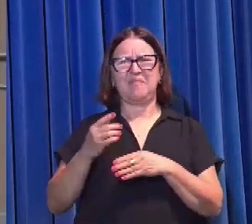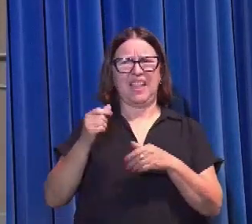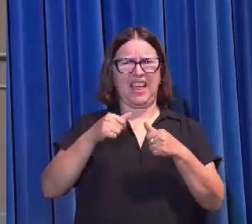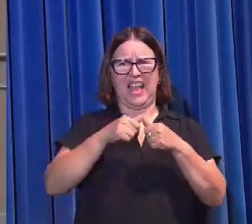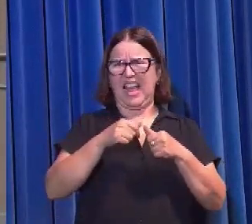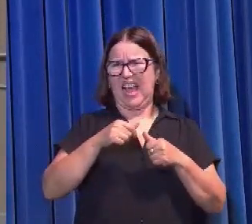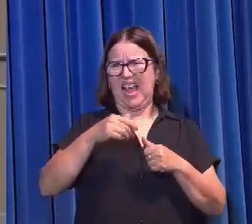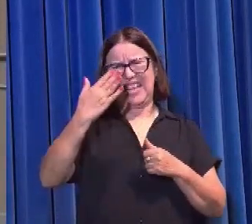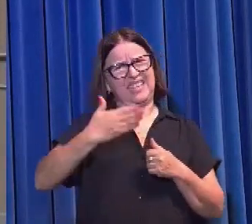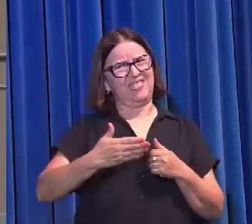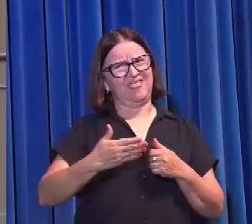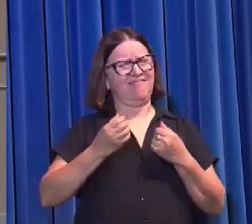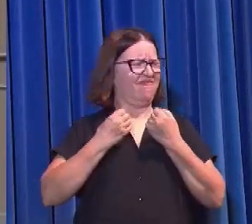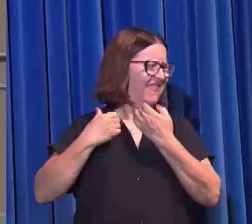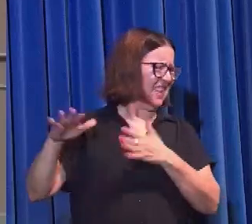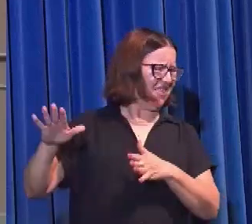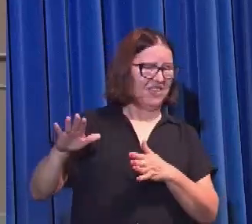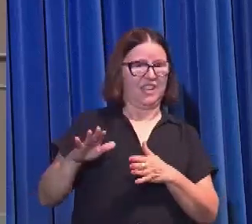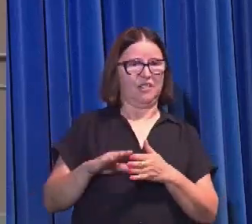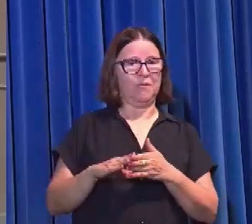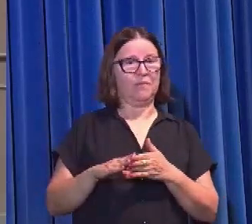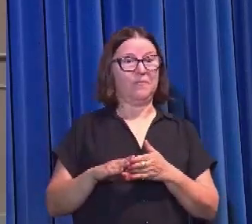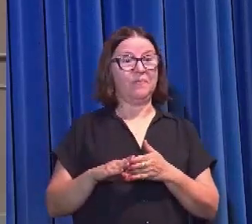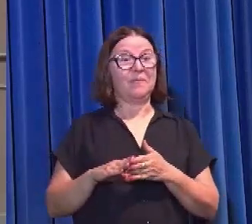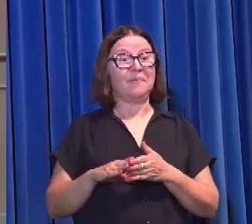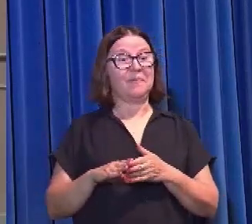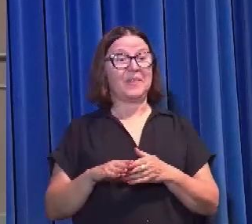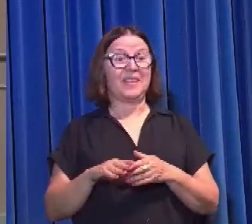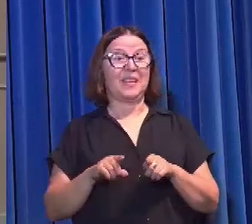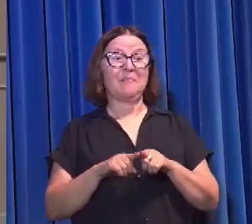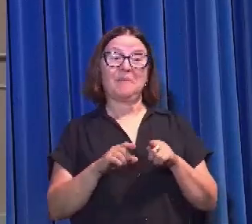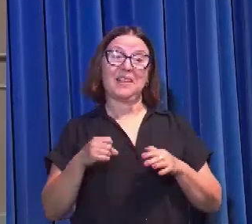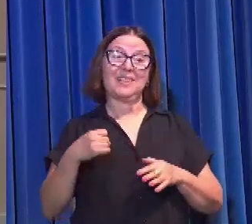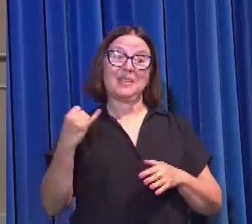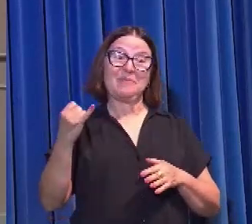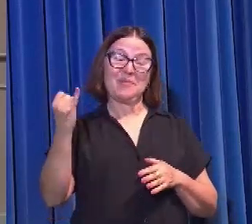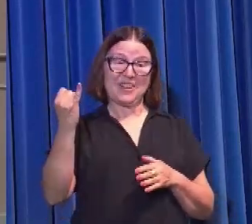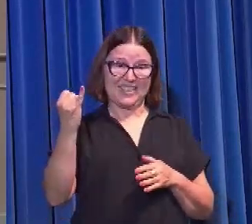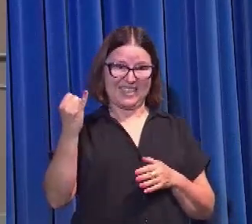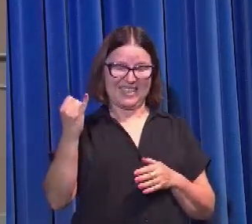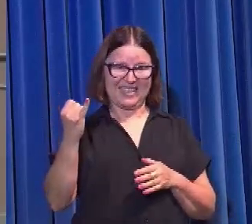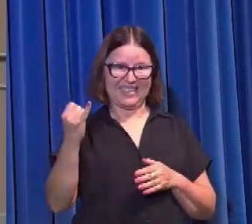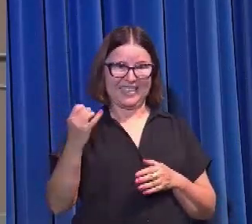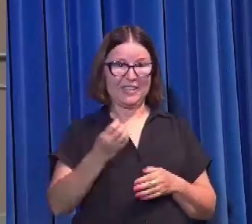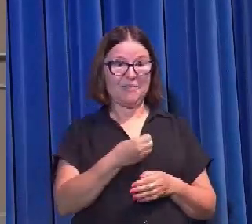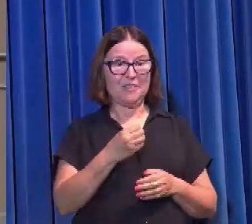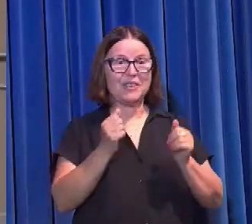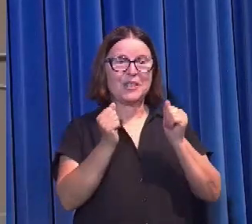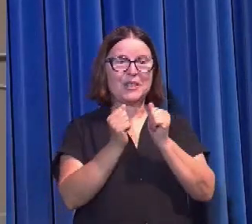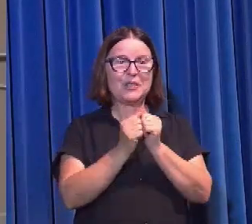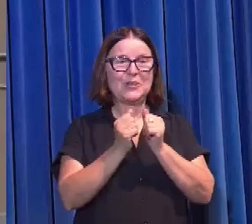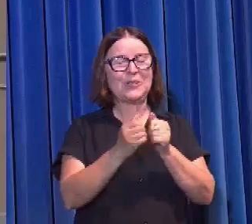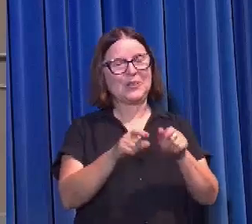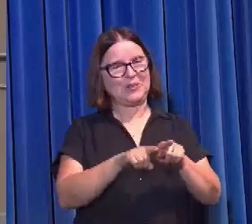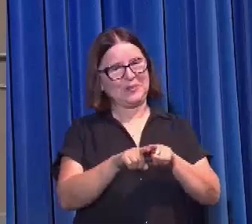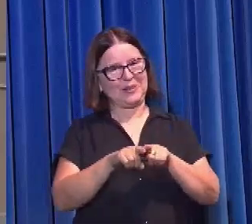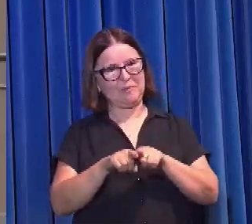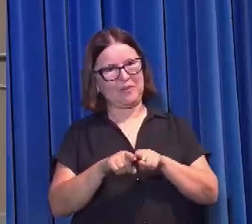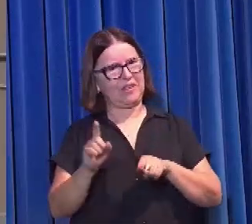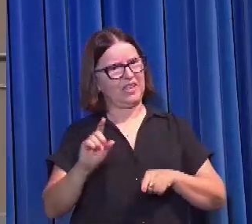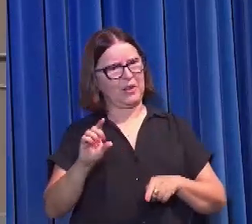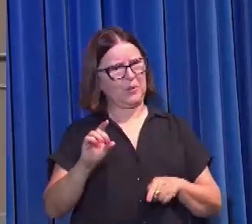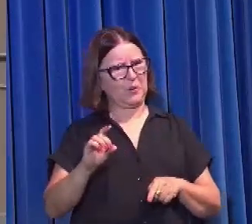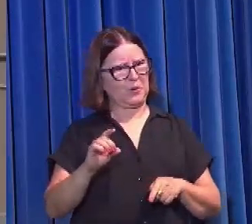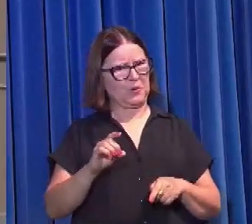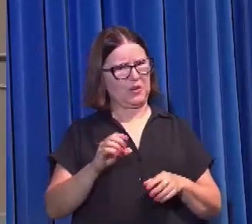de todos, irmãos. Então é importante nós estarmos convivendo com os irmãos. Não só nas reuniões